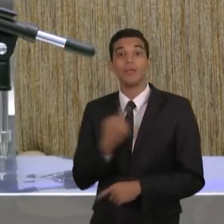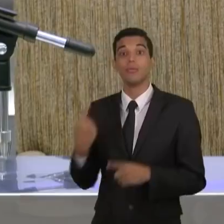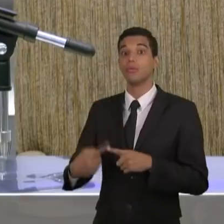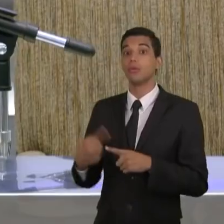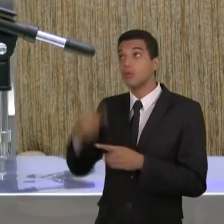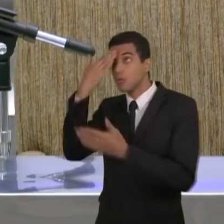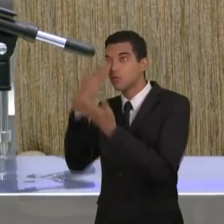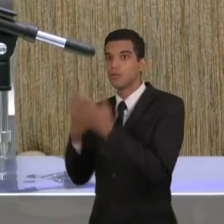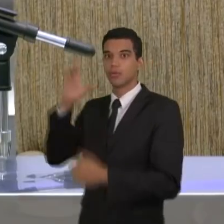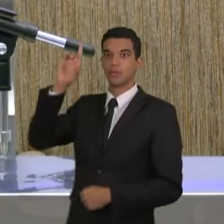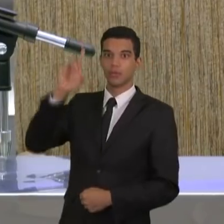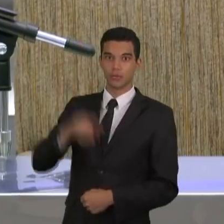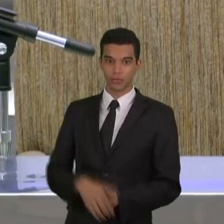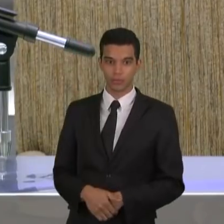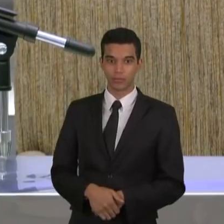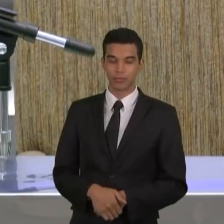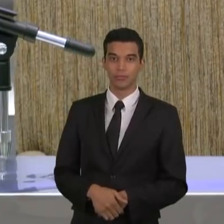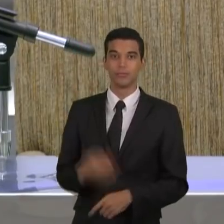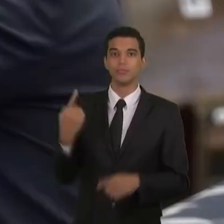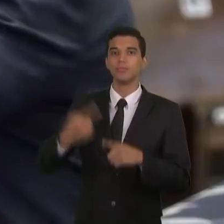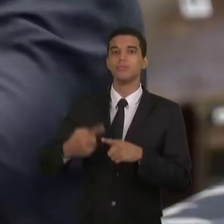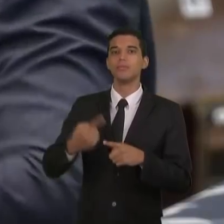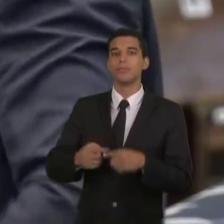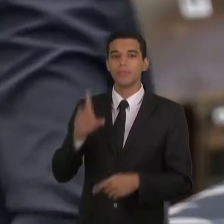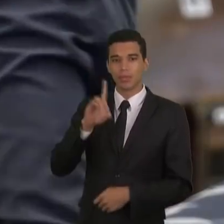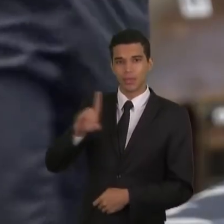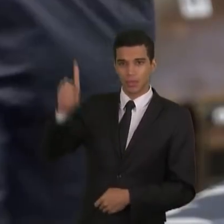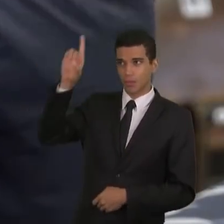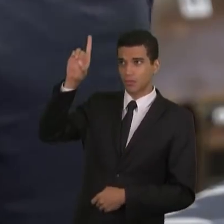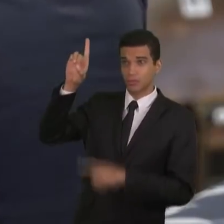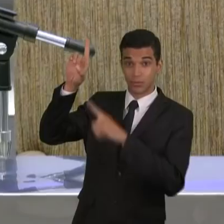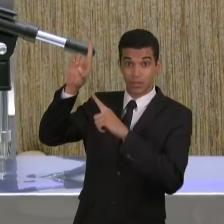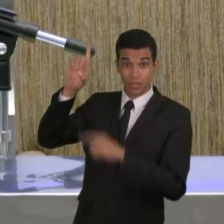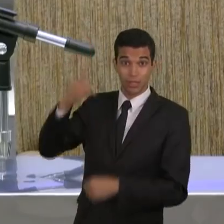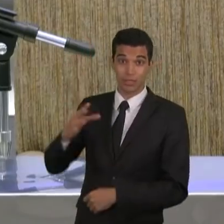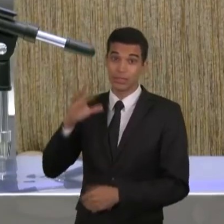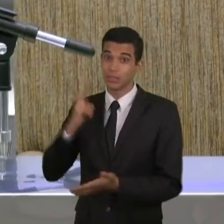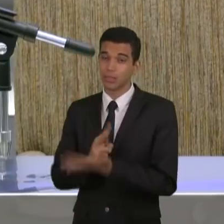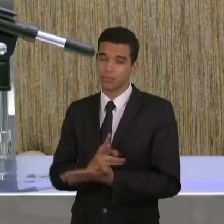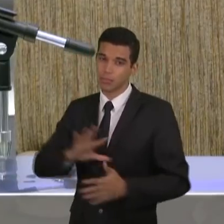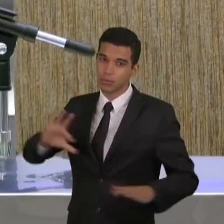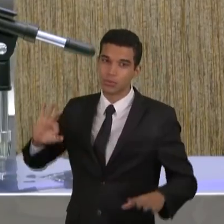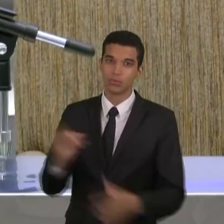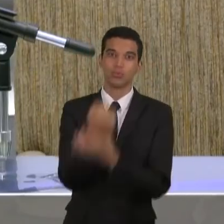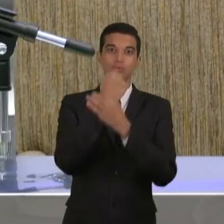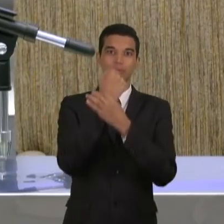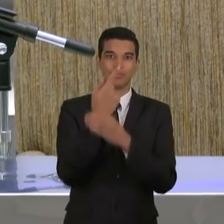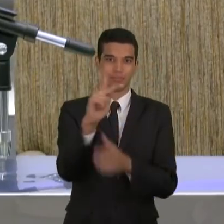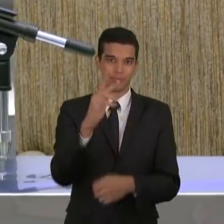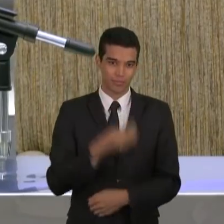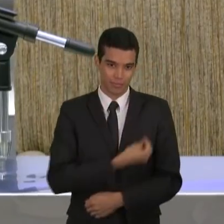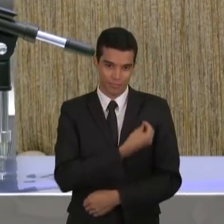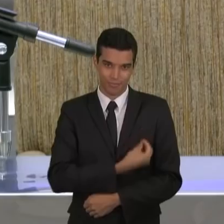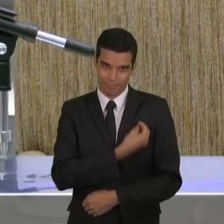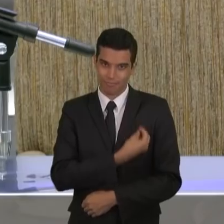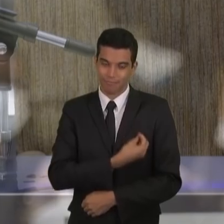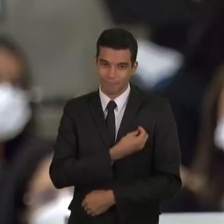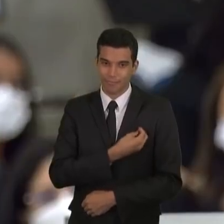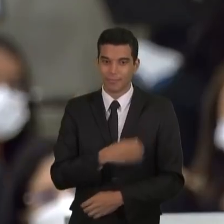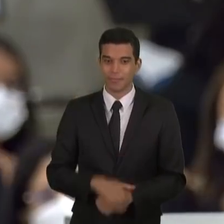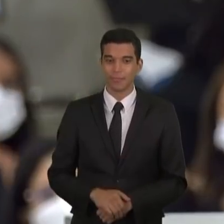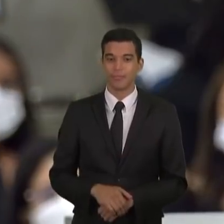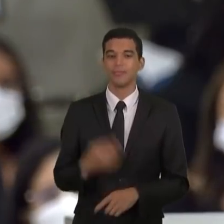quem já viu alguém escorregado a mão de Deus quem já viu alguém tem alguém se